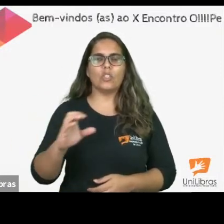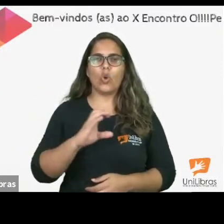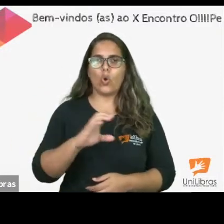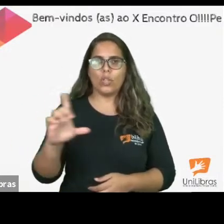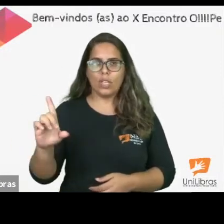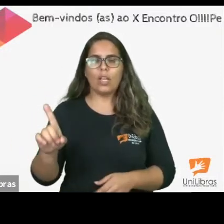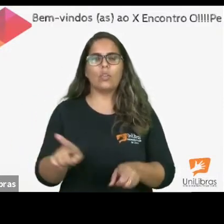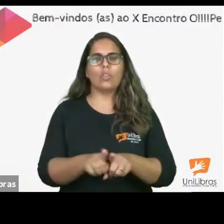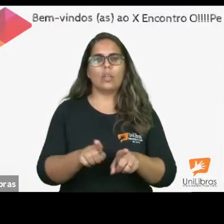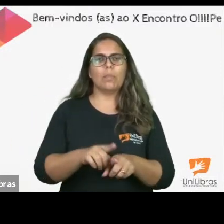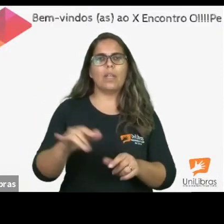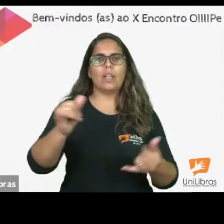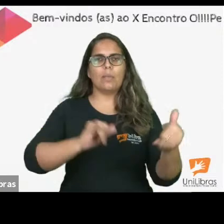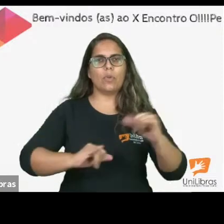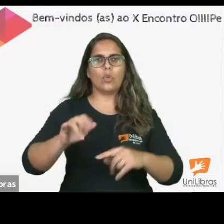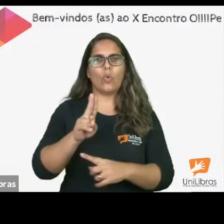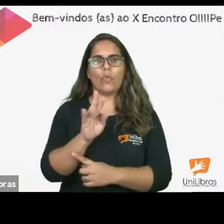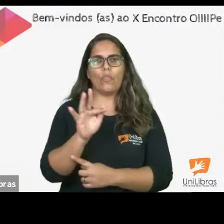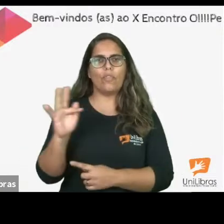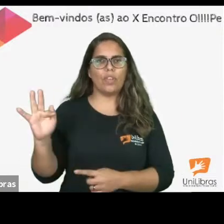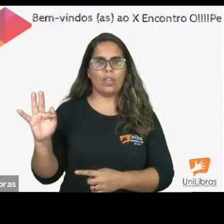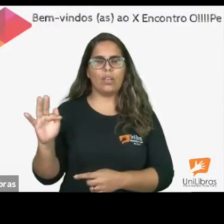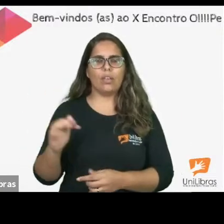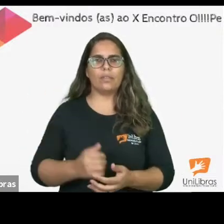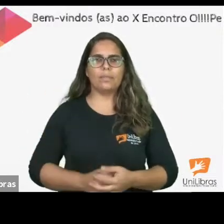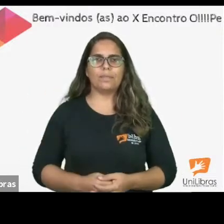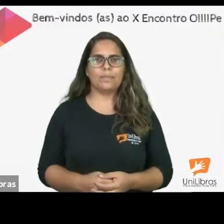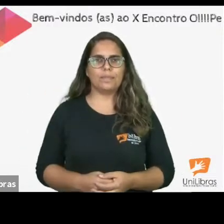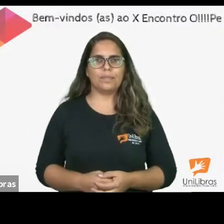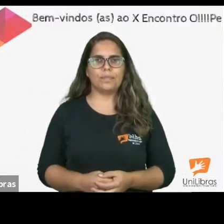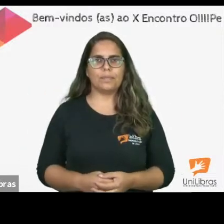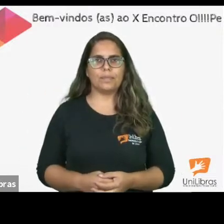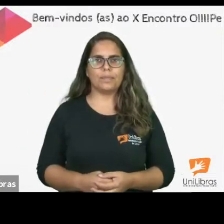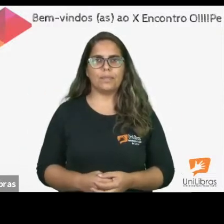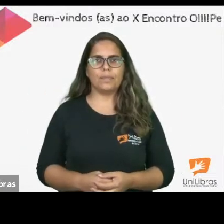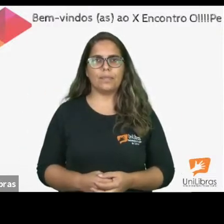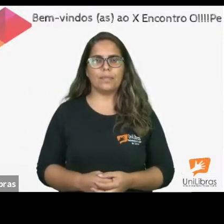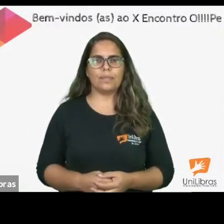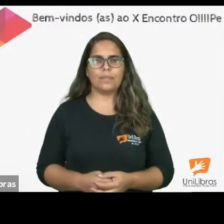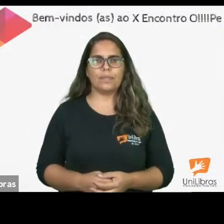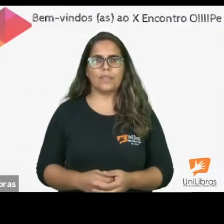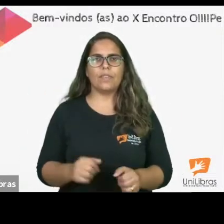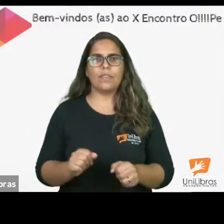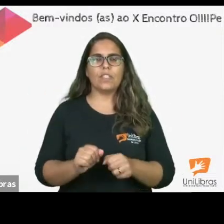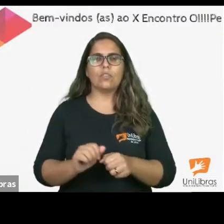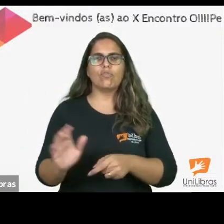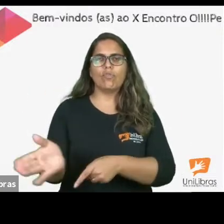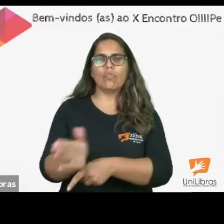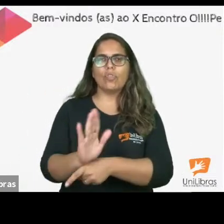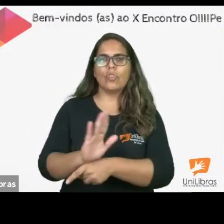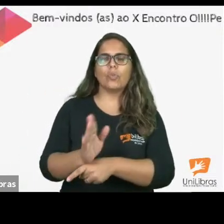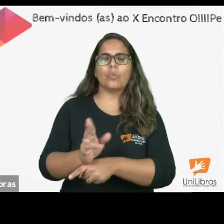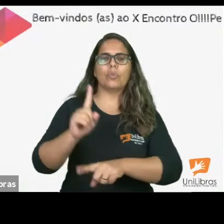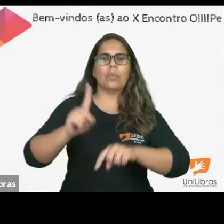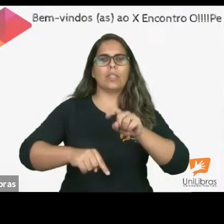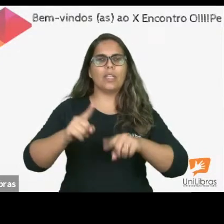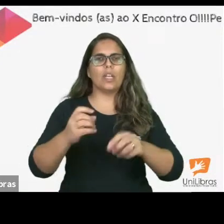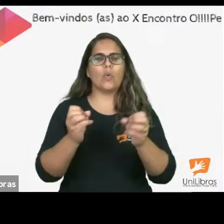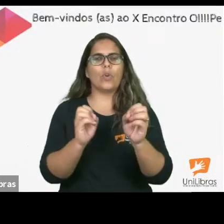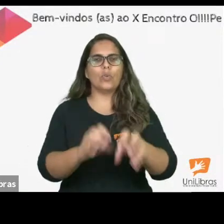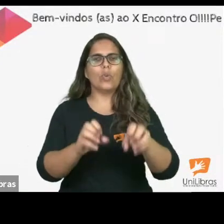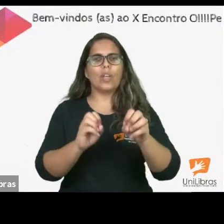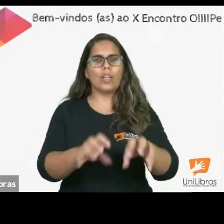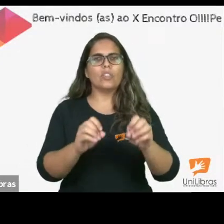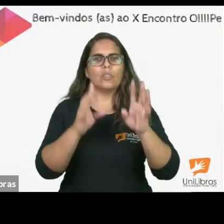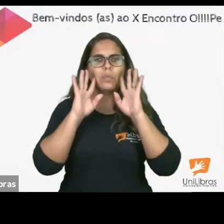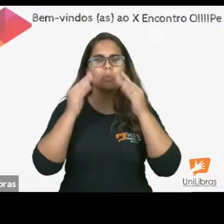Audiovisual Científico da UF, o Laba Ciências, onde ele vem produzindo filmes e materiais educativos numa perspectiva inclusiva